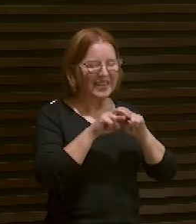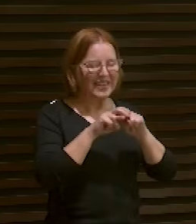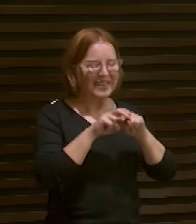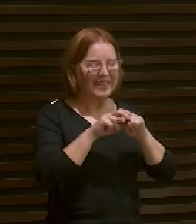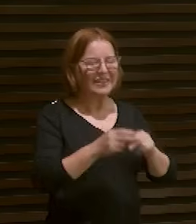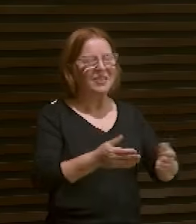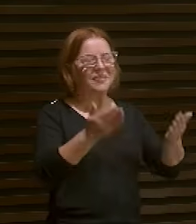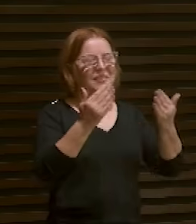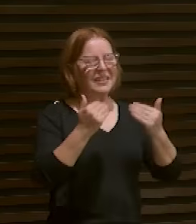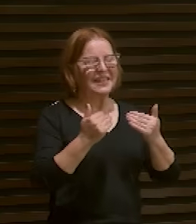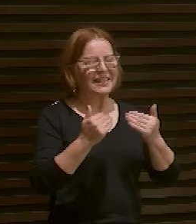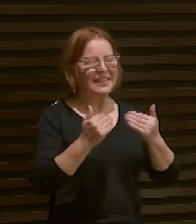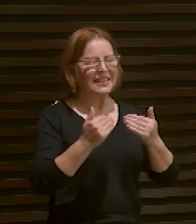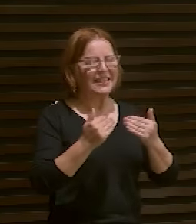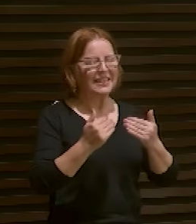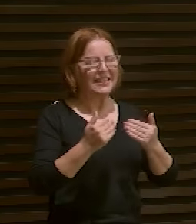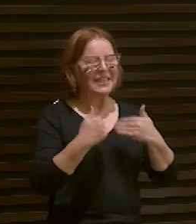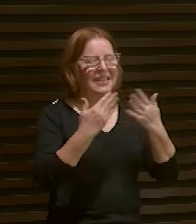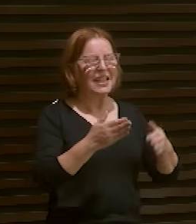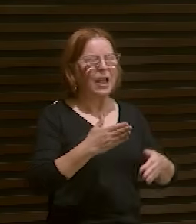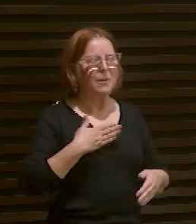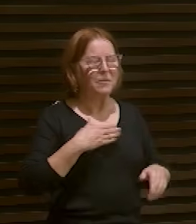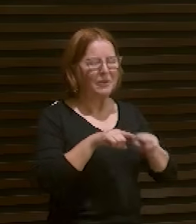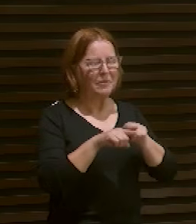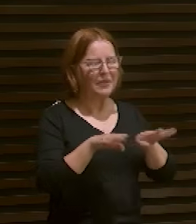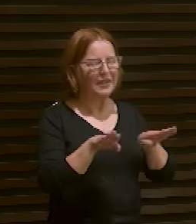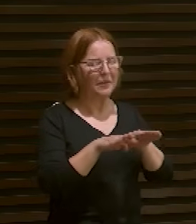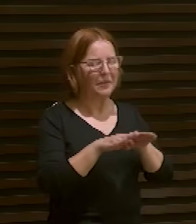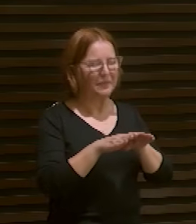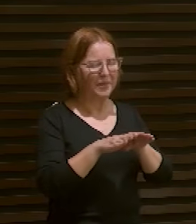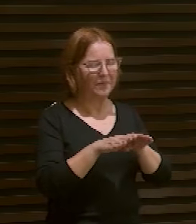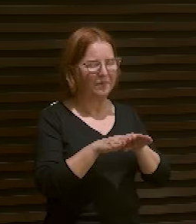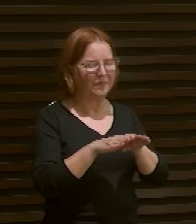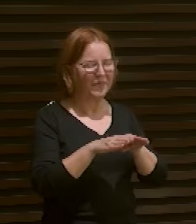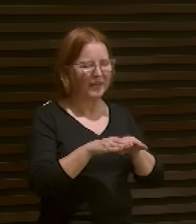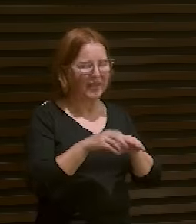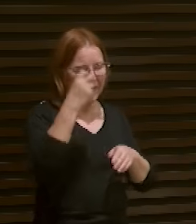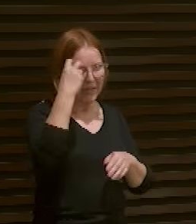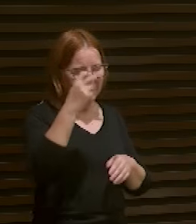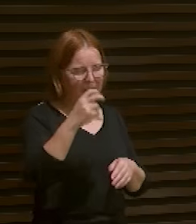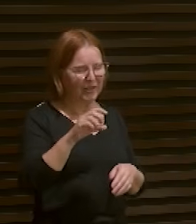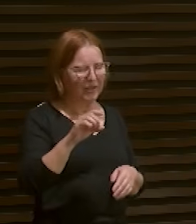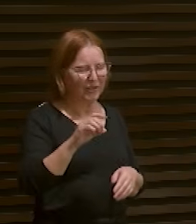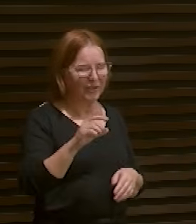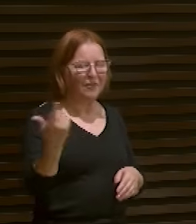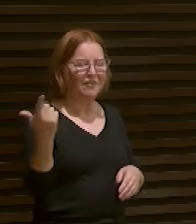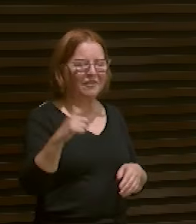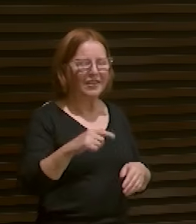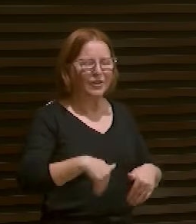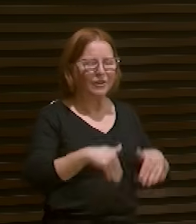me dê e dê aos meus irmãos também essa capacidade que só pode vir do trono da